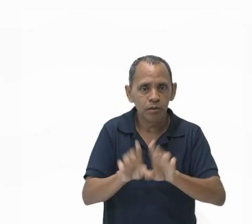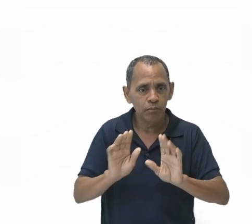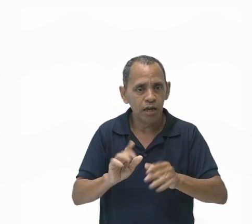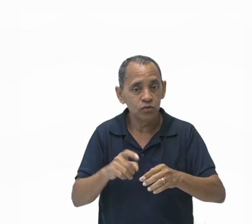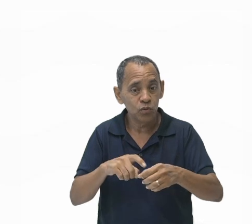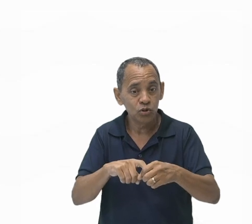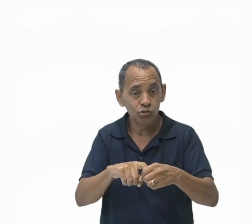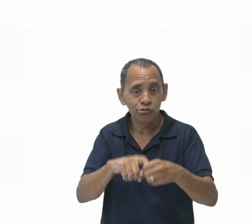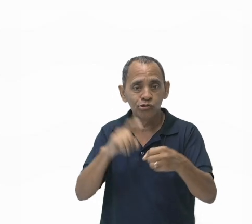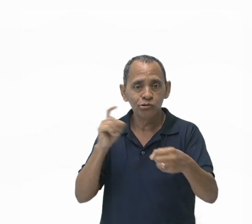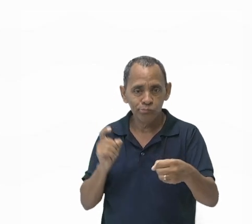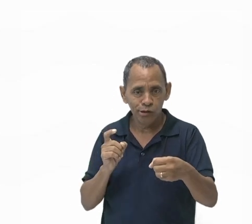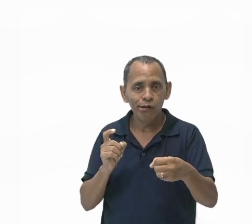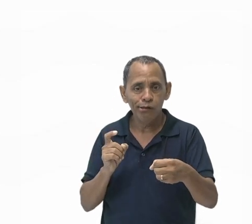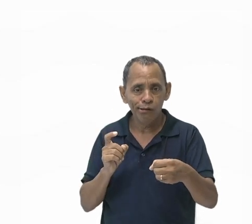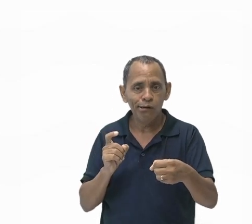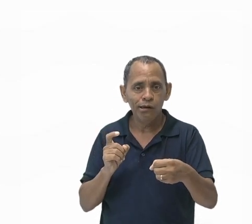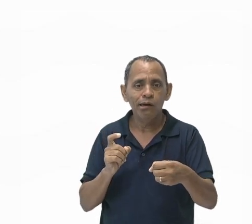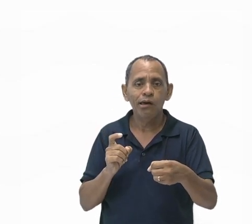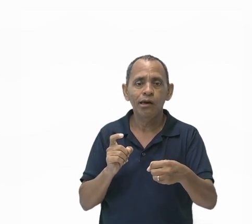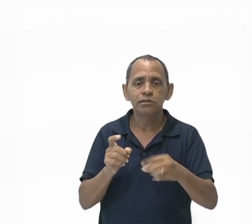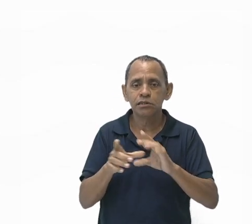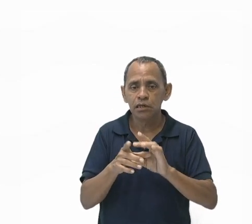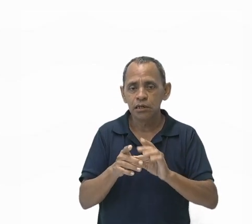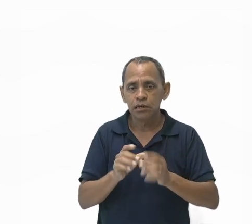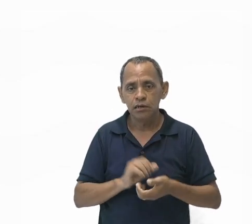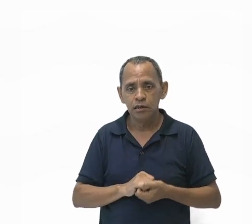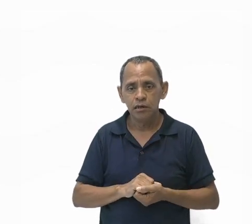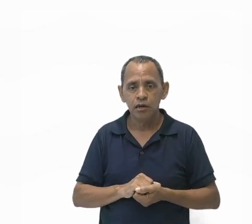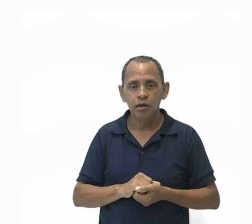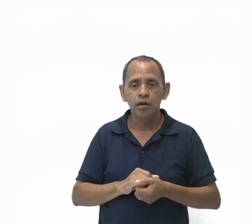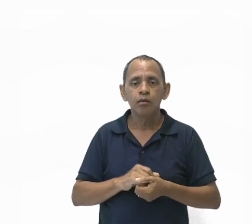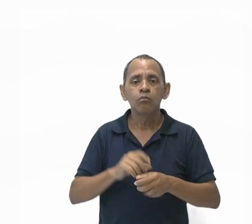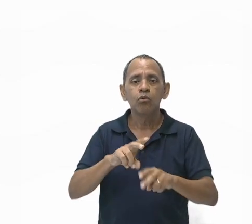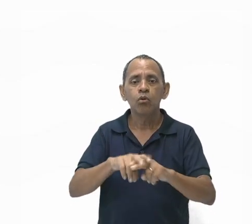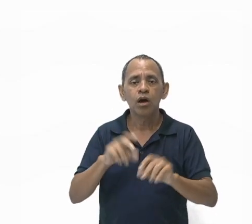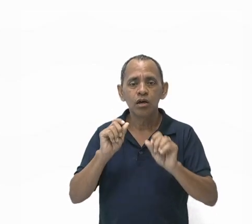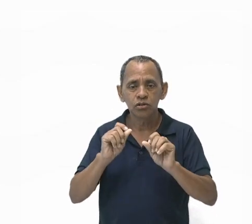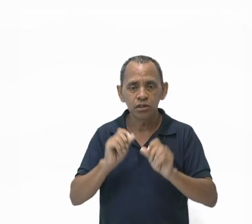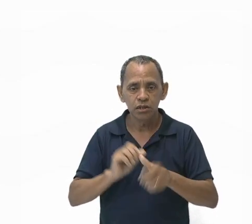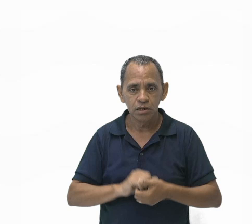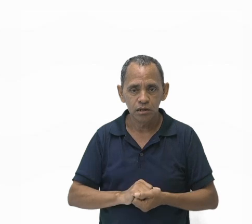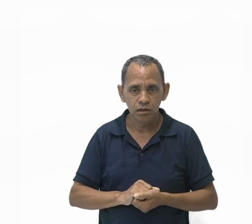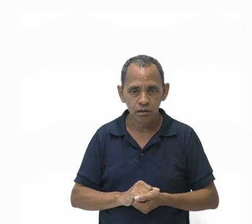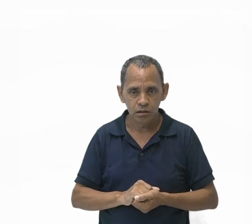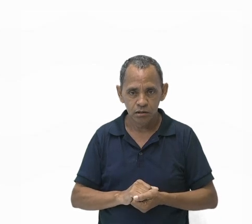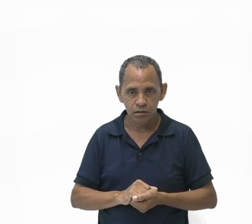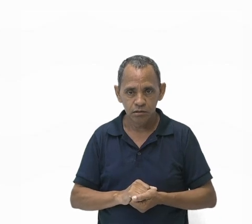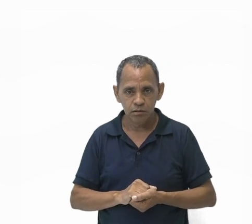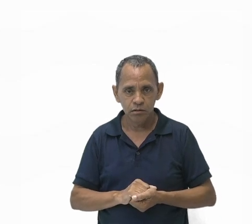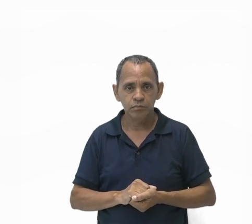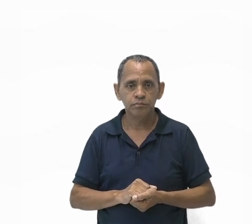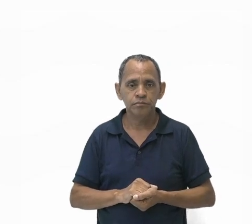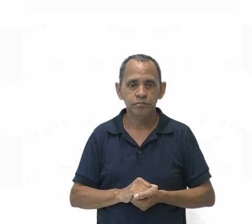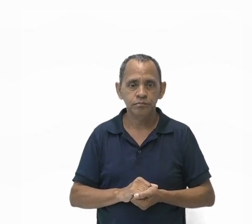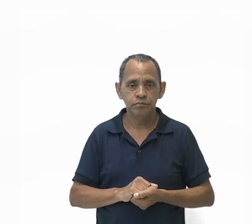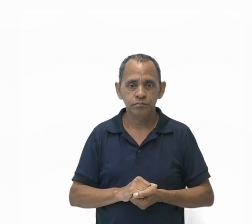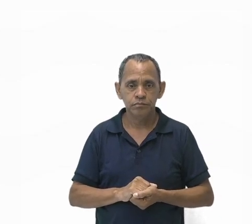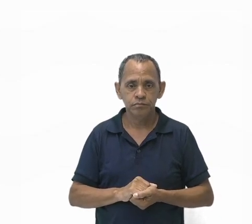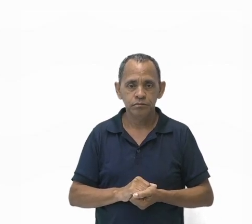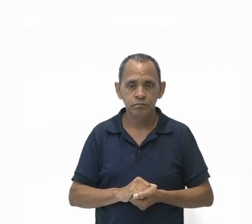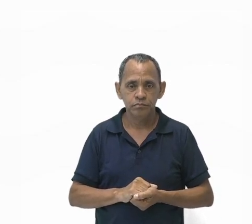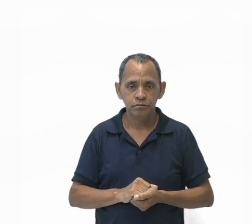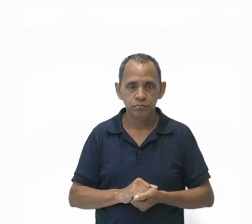Mercosul, certo? E aí, por questões políticas, como eu já falei para vocês, em função da ruptura do Estado Democrático de Direito naquele